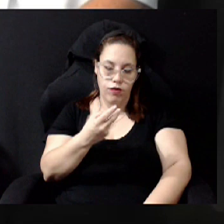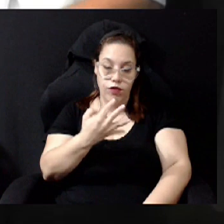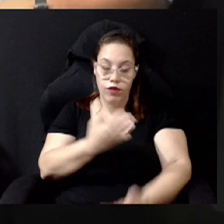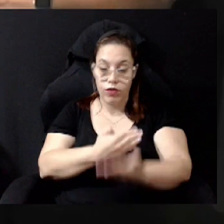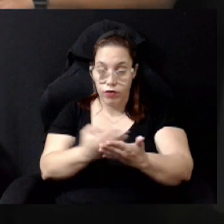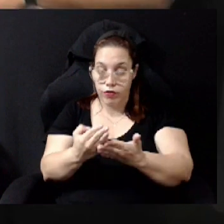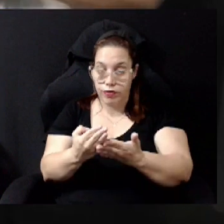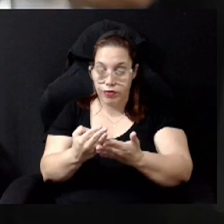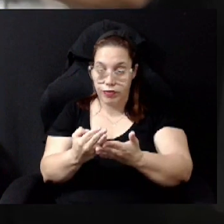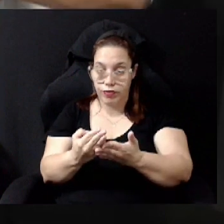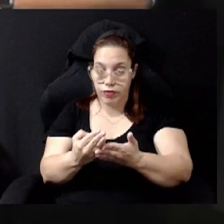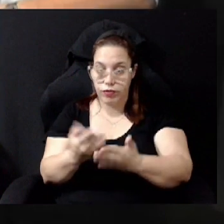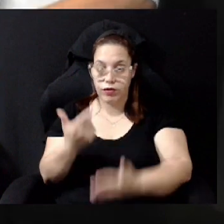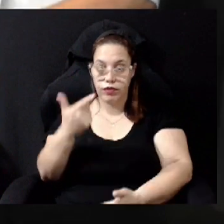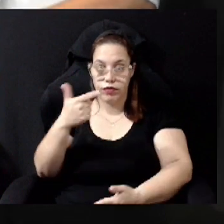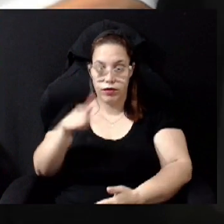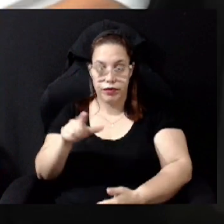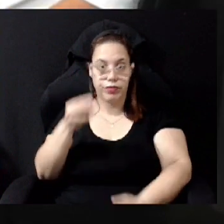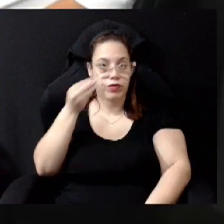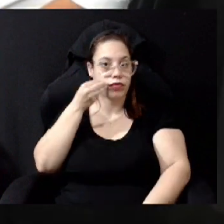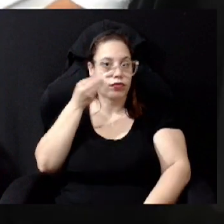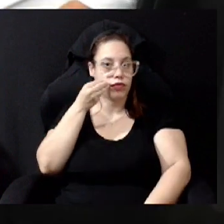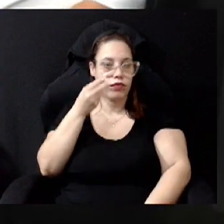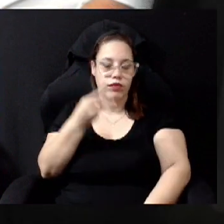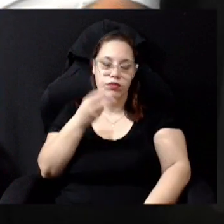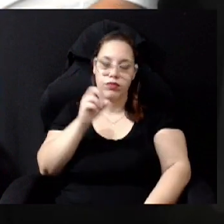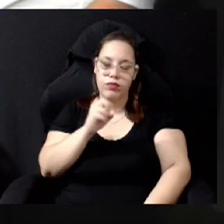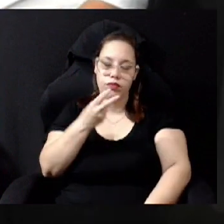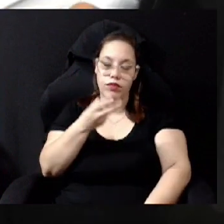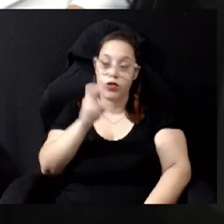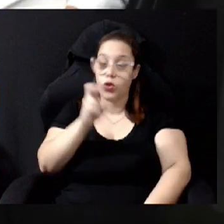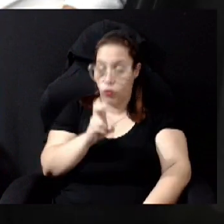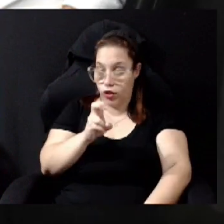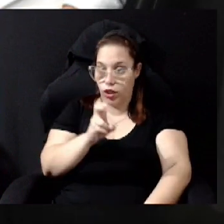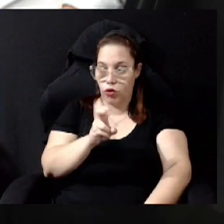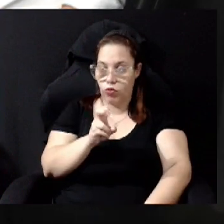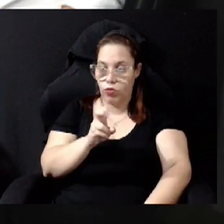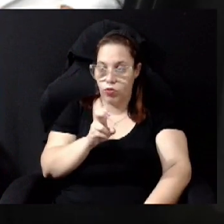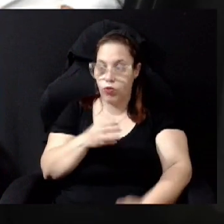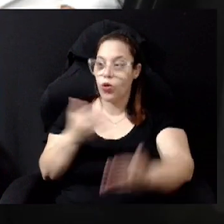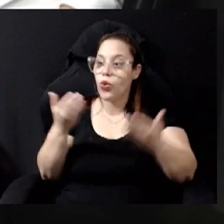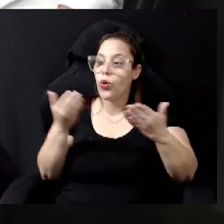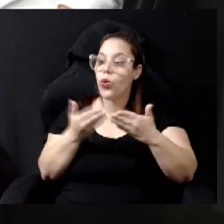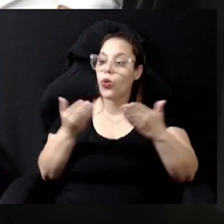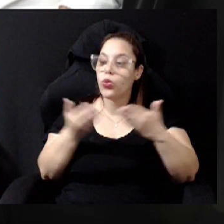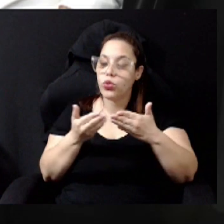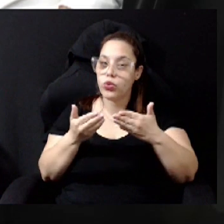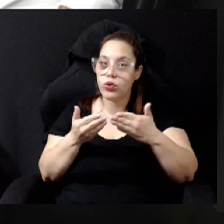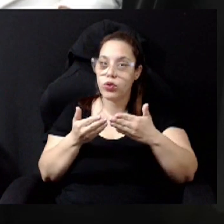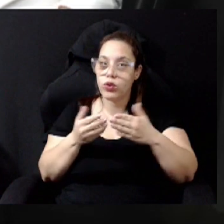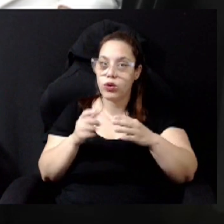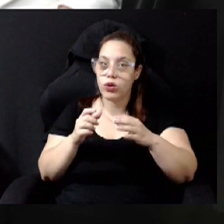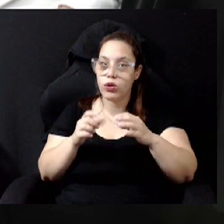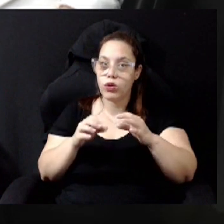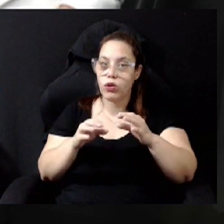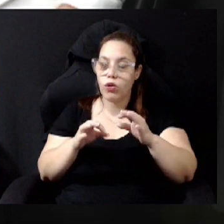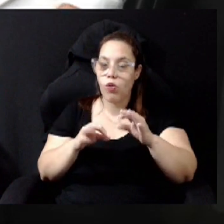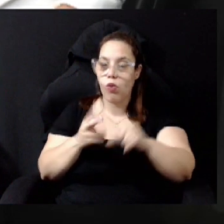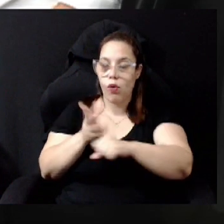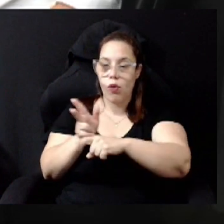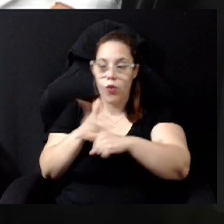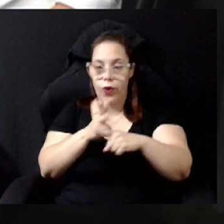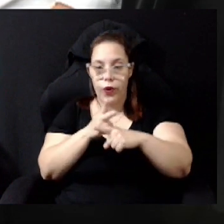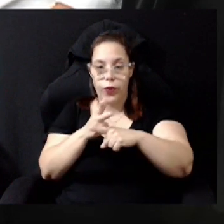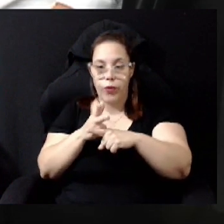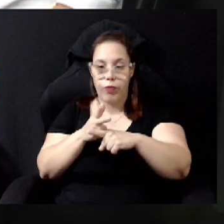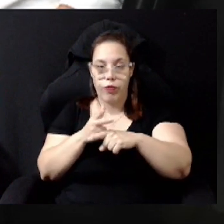uma nova experiência em 2025. Hoje, durante a gravação desse programa, ainda antes